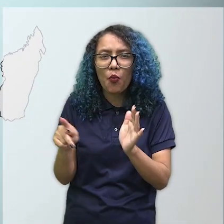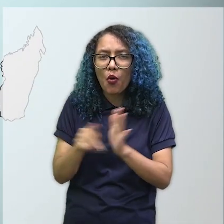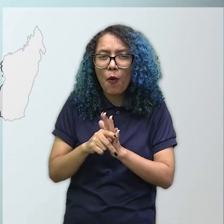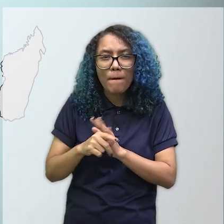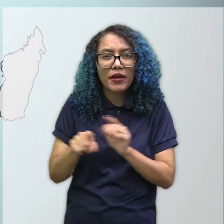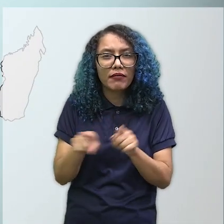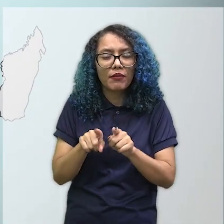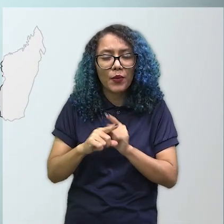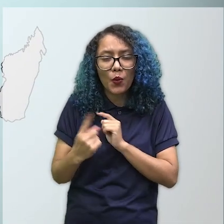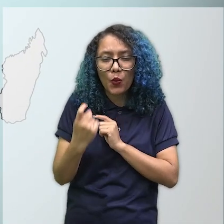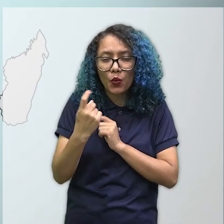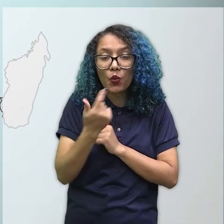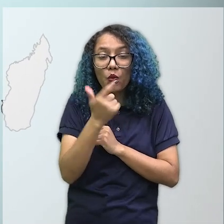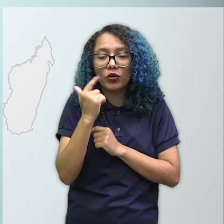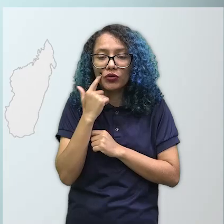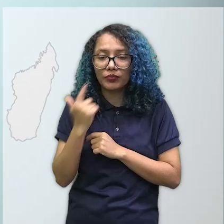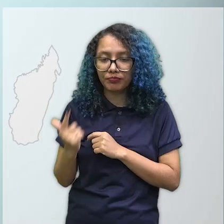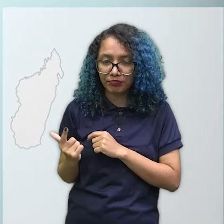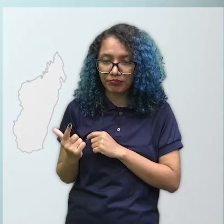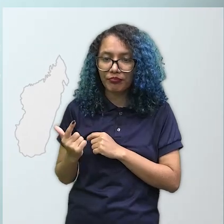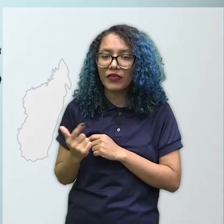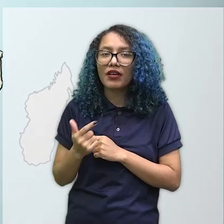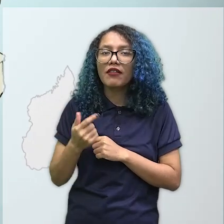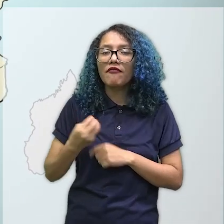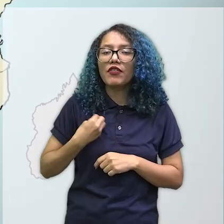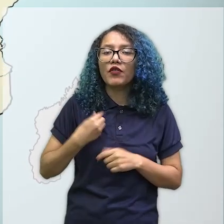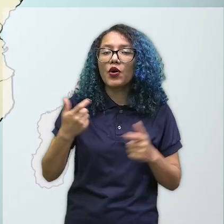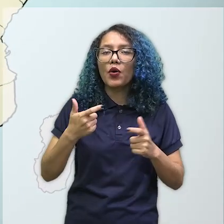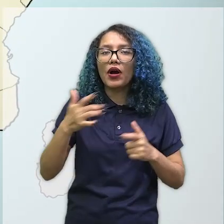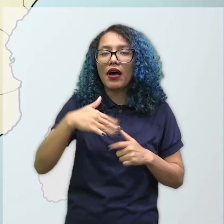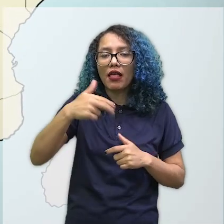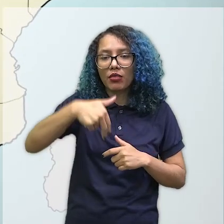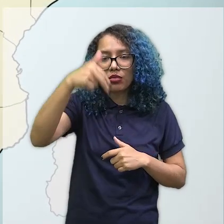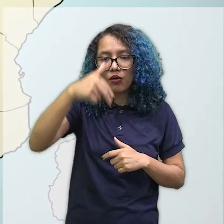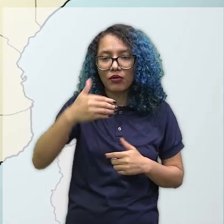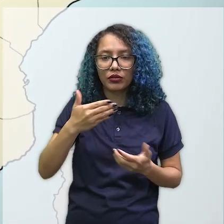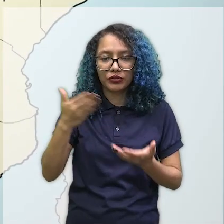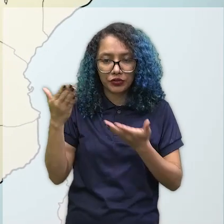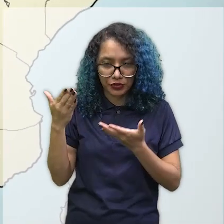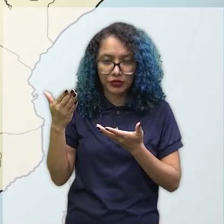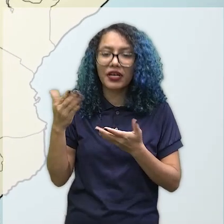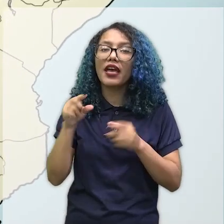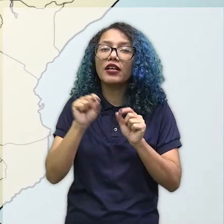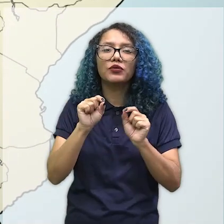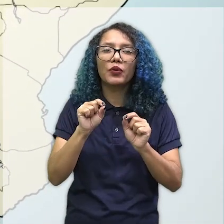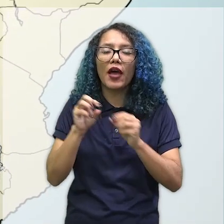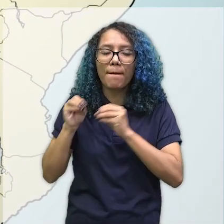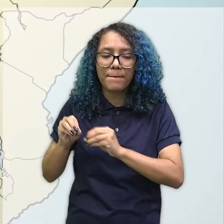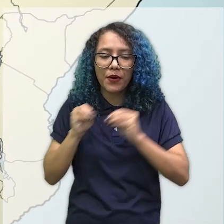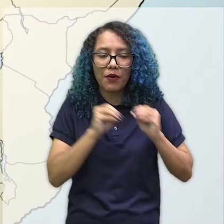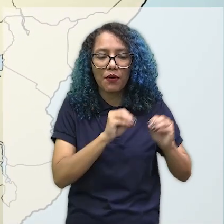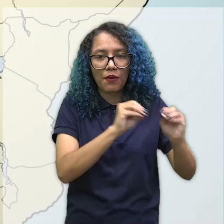Os tuaregues vivem no norte da África e são conhecidos por sua vida nômade,